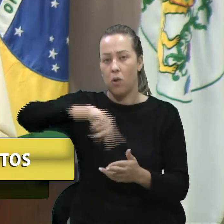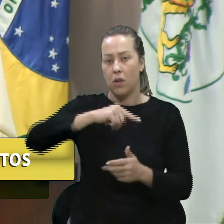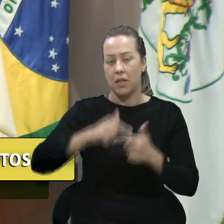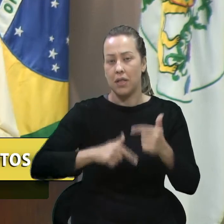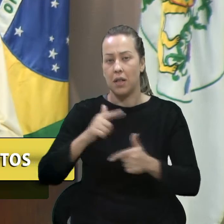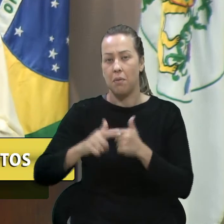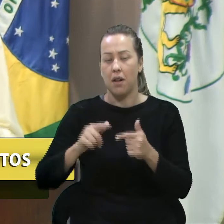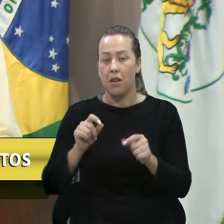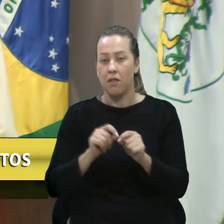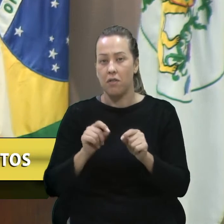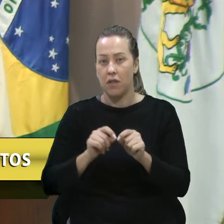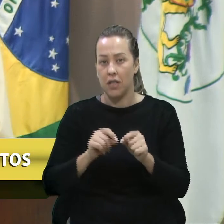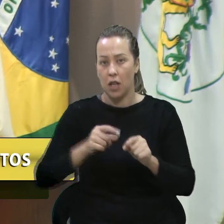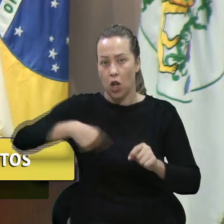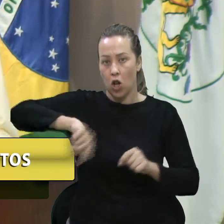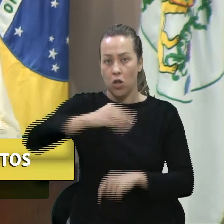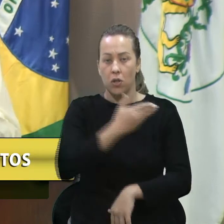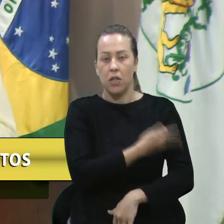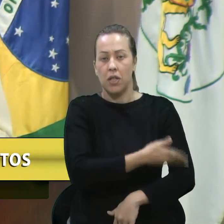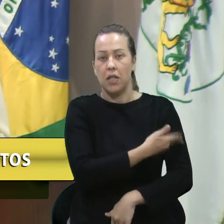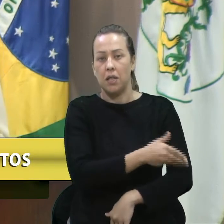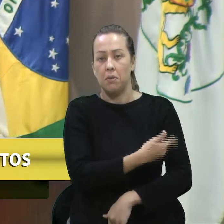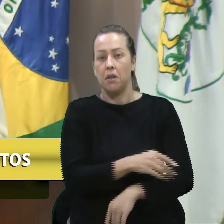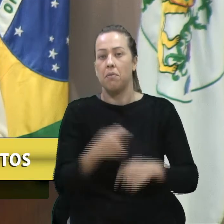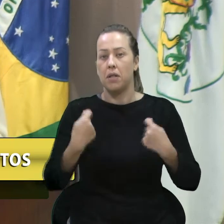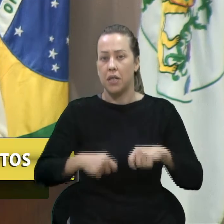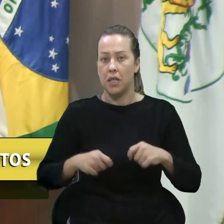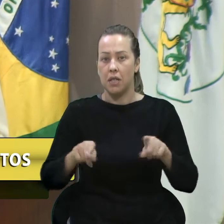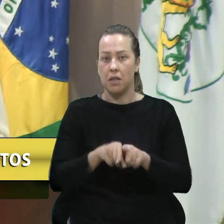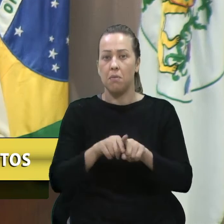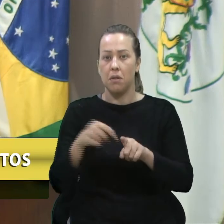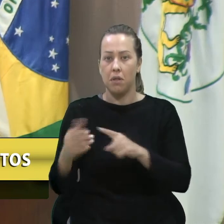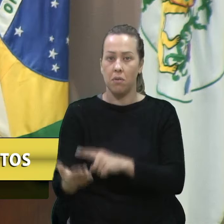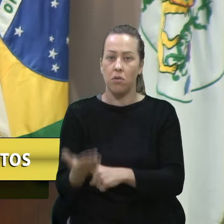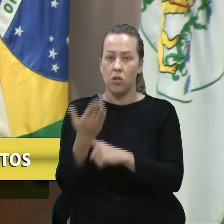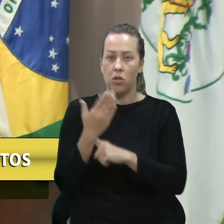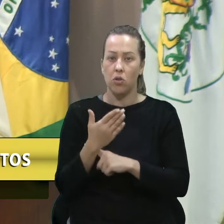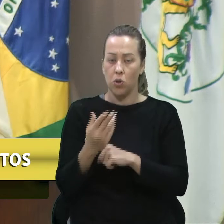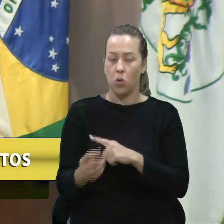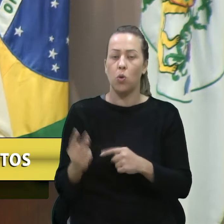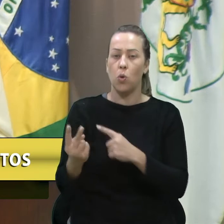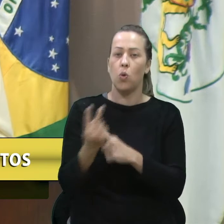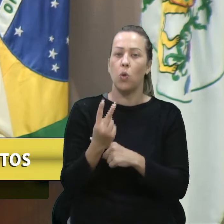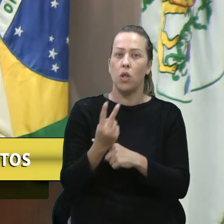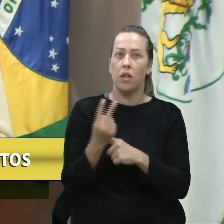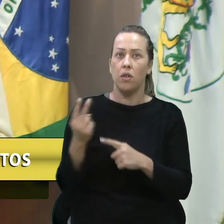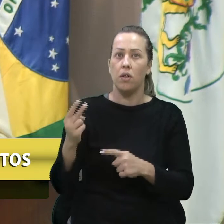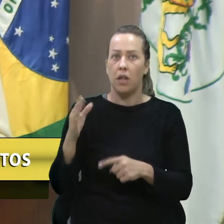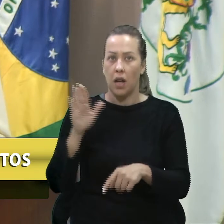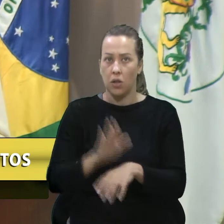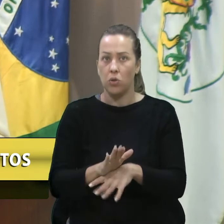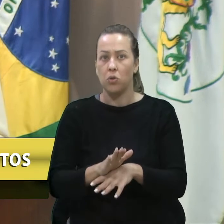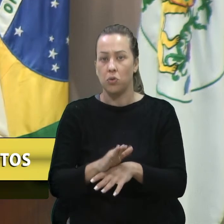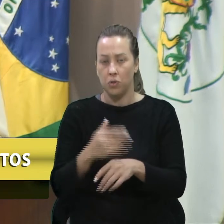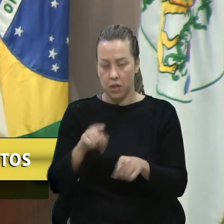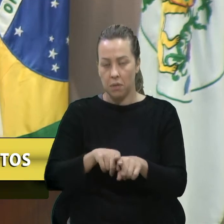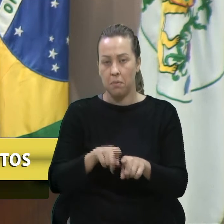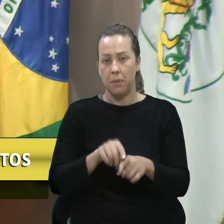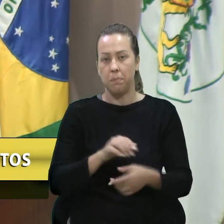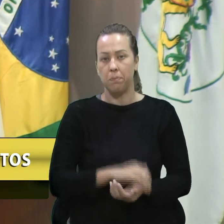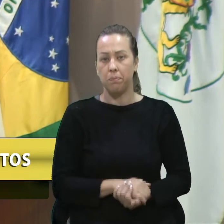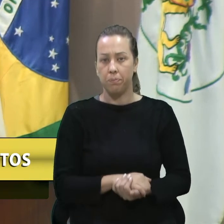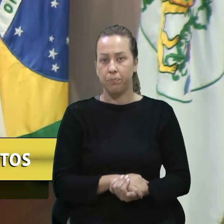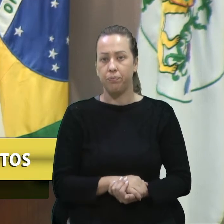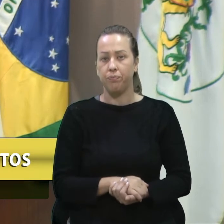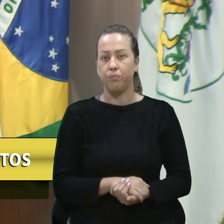gente fazer os nossos treinamentos, que nós também precisamos de ajuda. Os cuidadores precisam de cuidados.